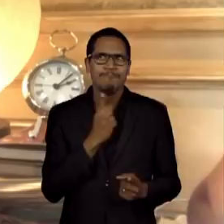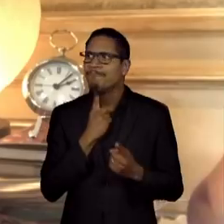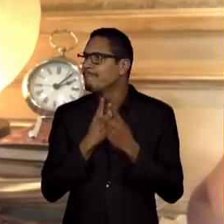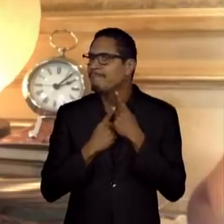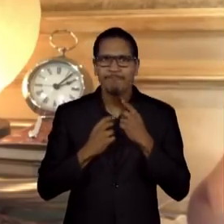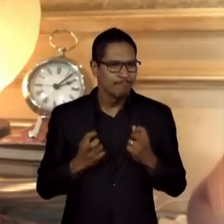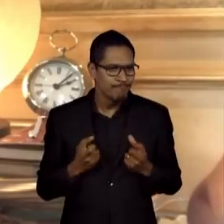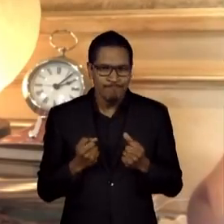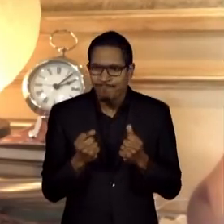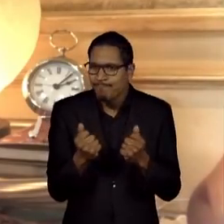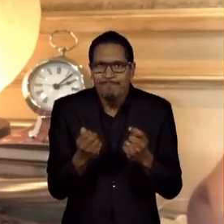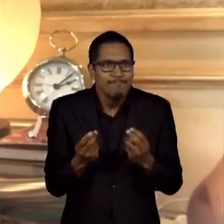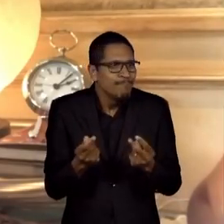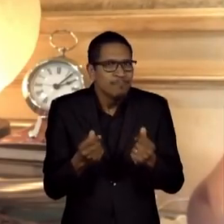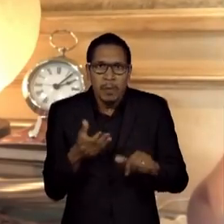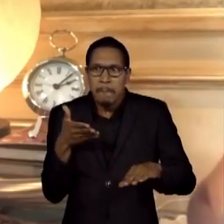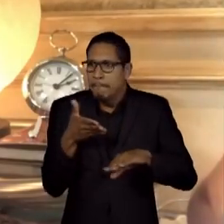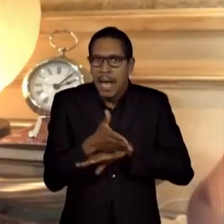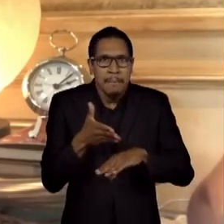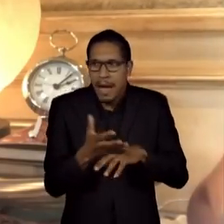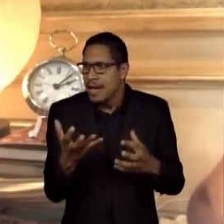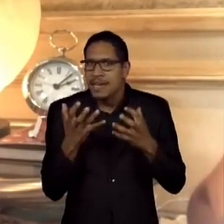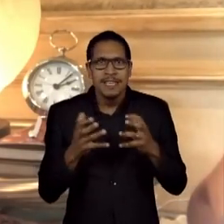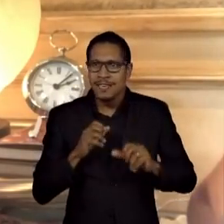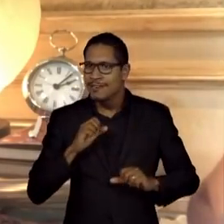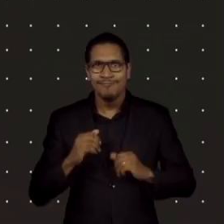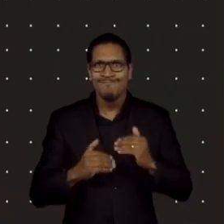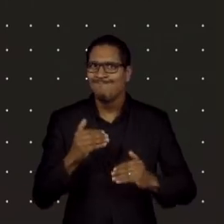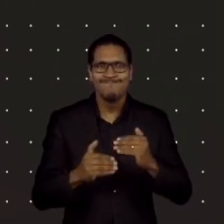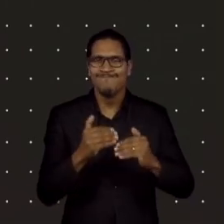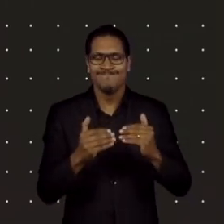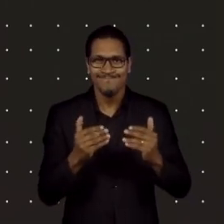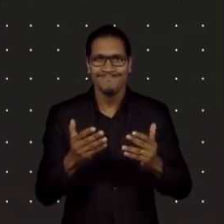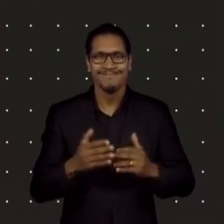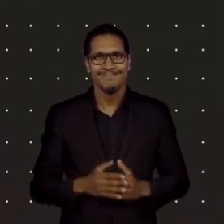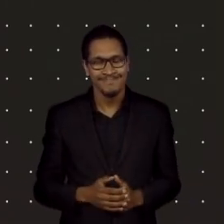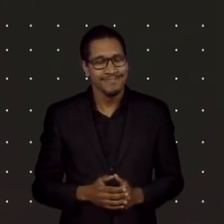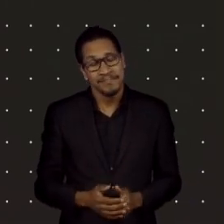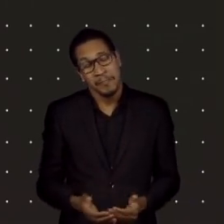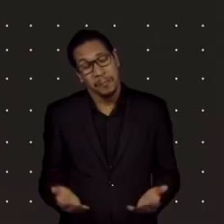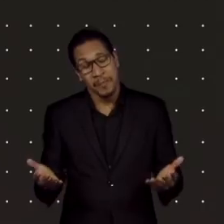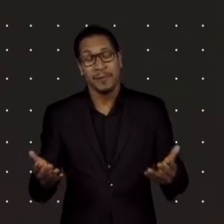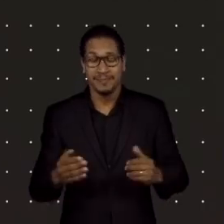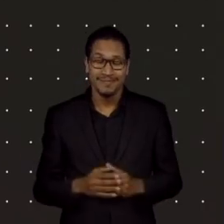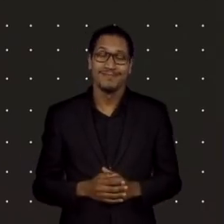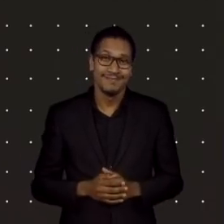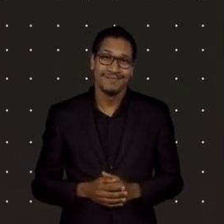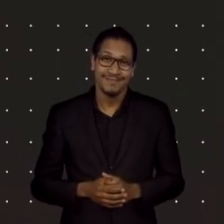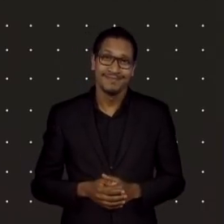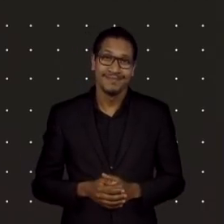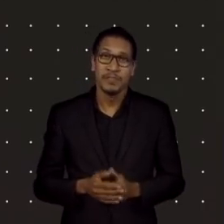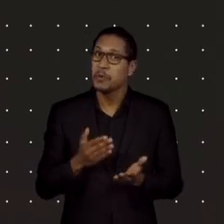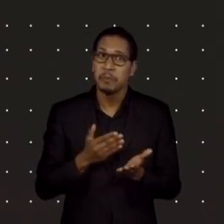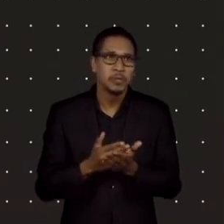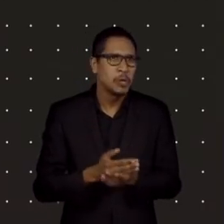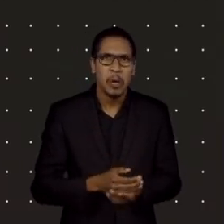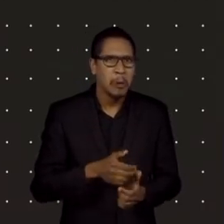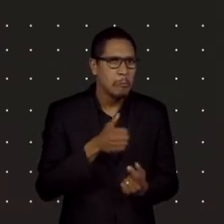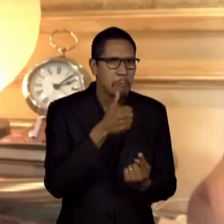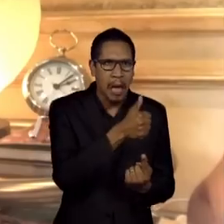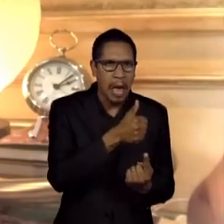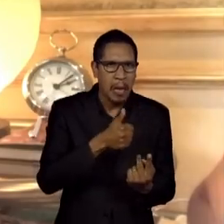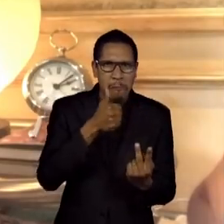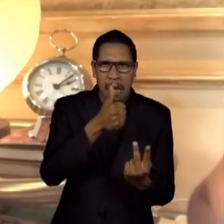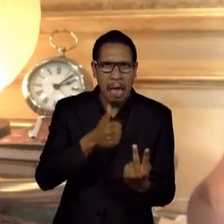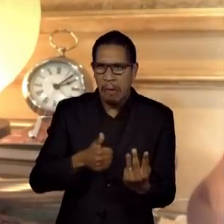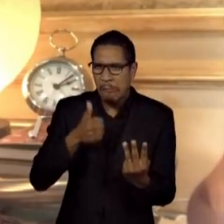vontade incrível de participar do projeto. E aí, claro, que começou a dar tudo certo.